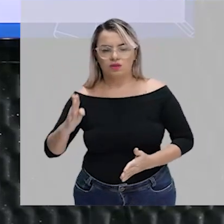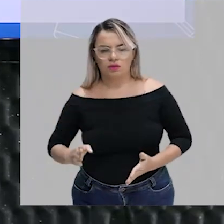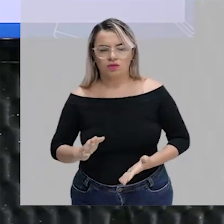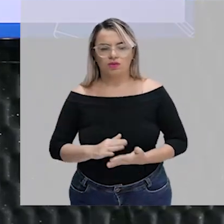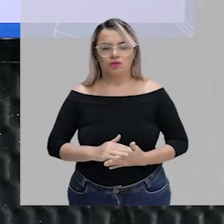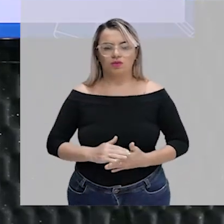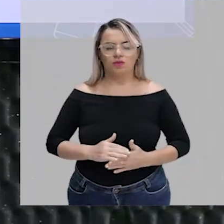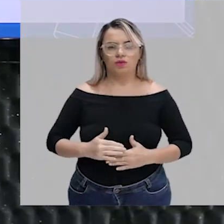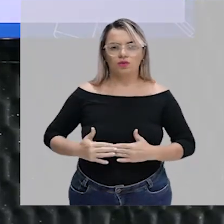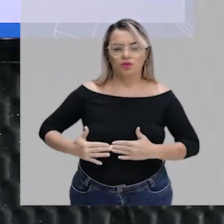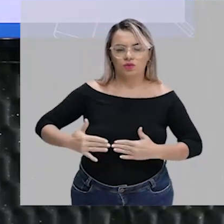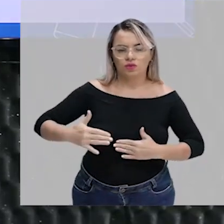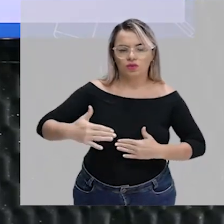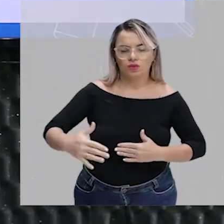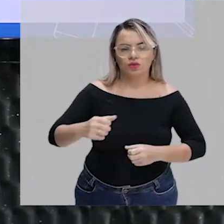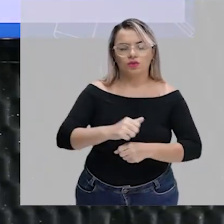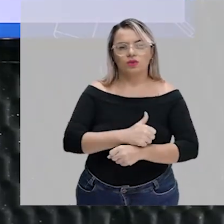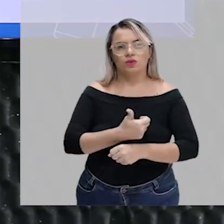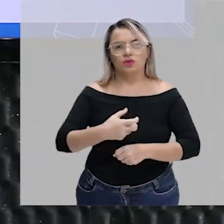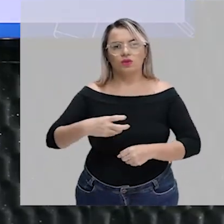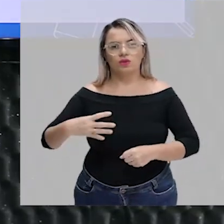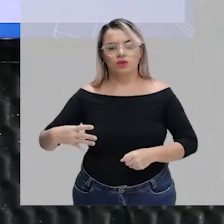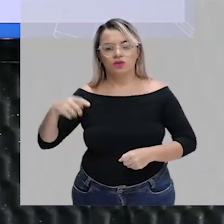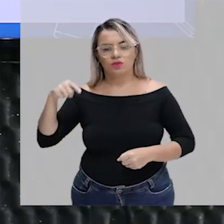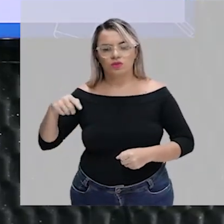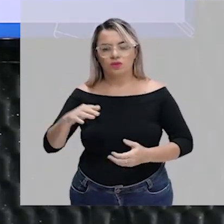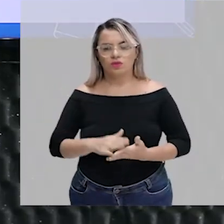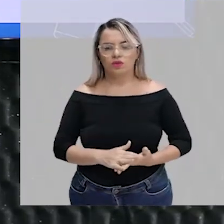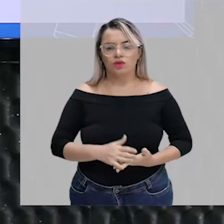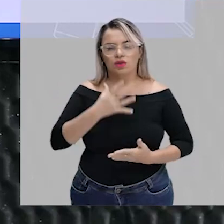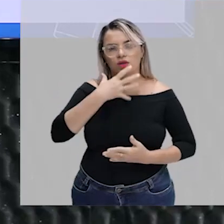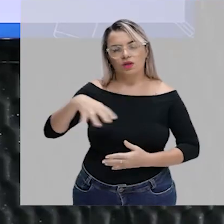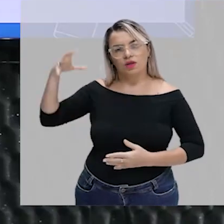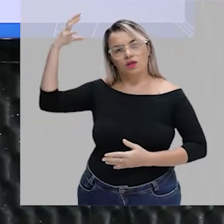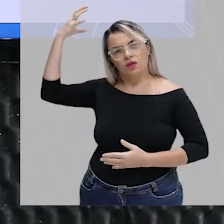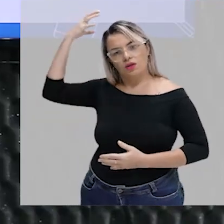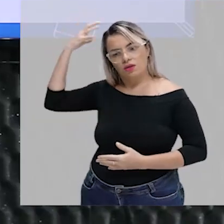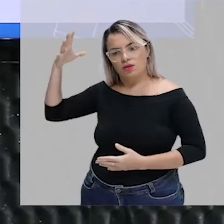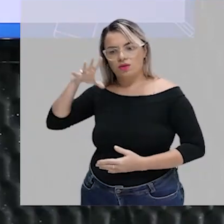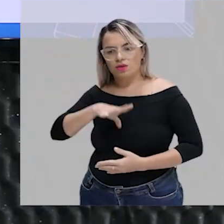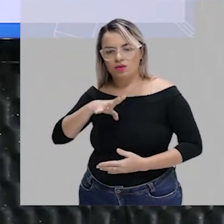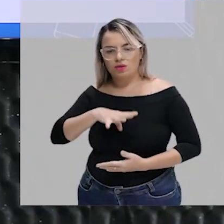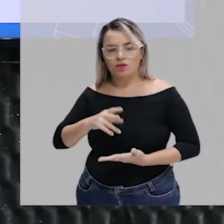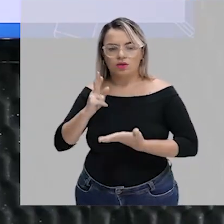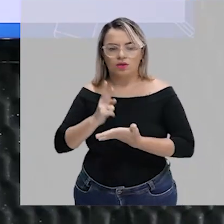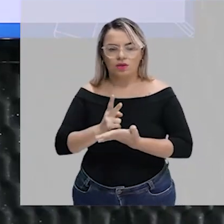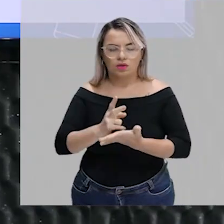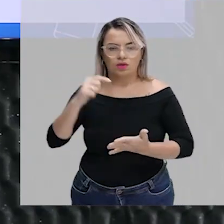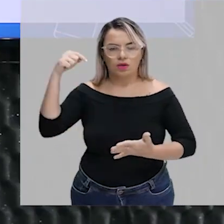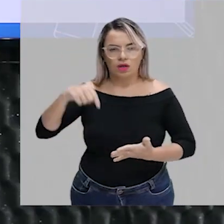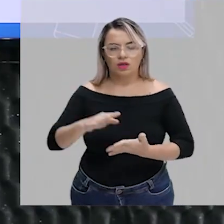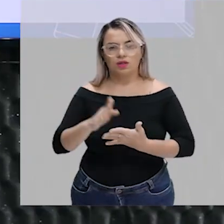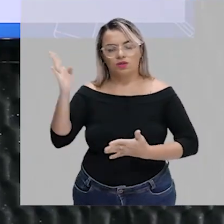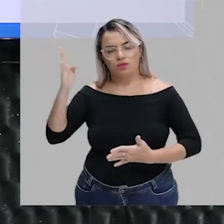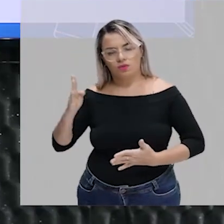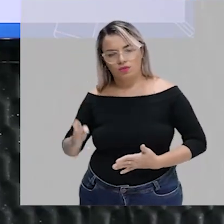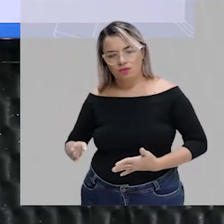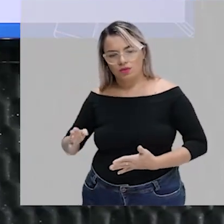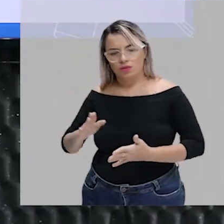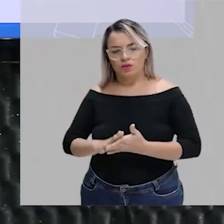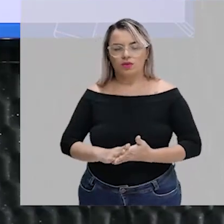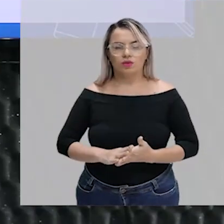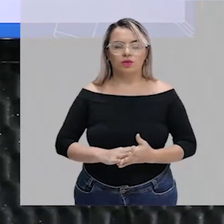14 anos, no decorrer dos 14 anos em que a monarquia lusitana permaneceu sediada aqui no Brasil,